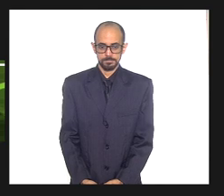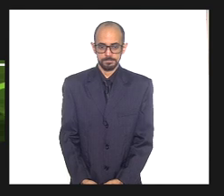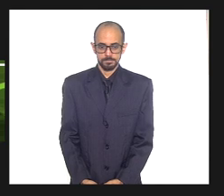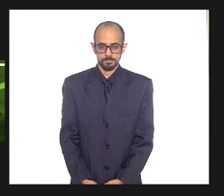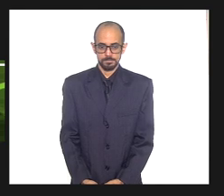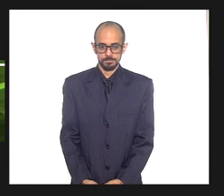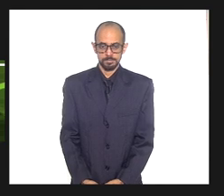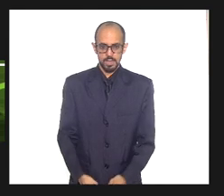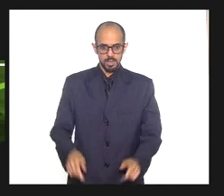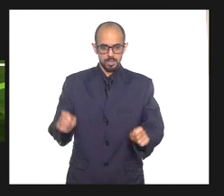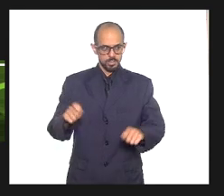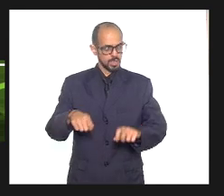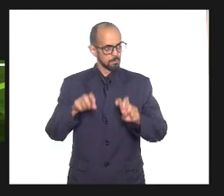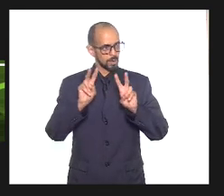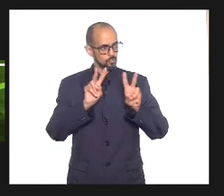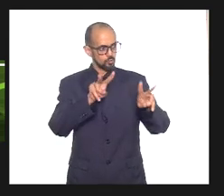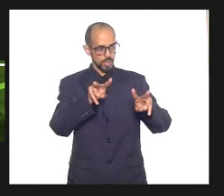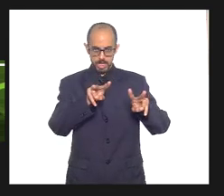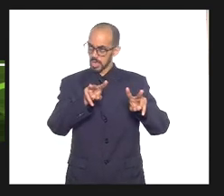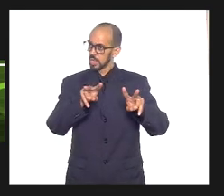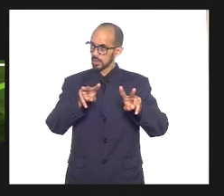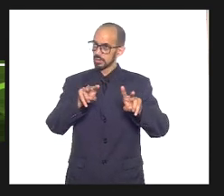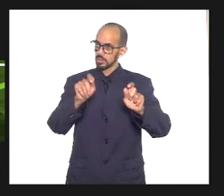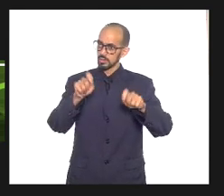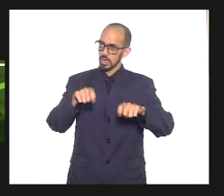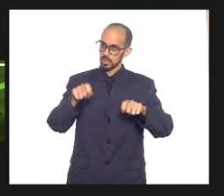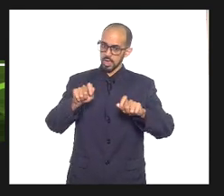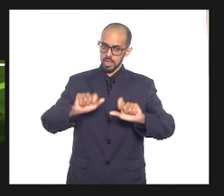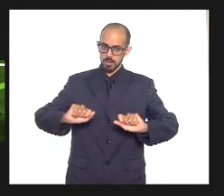Estão vendo aí a apresentação?